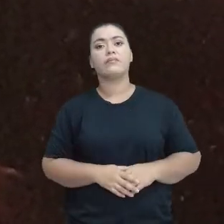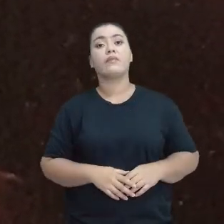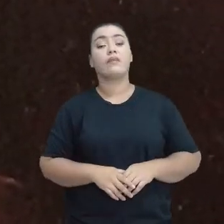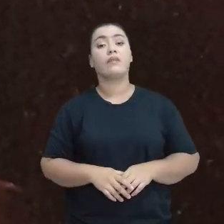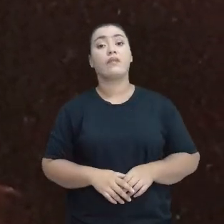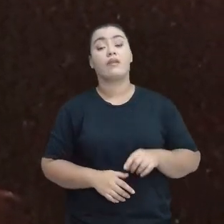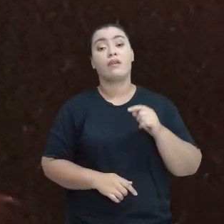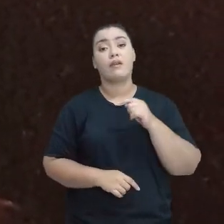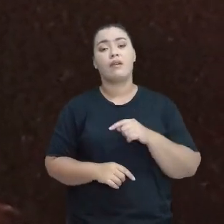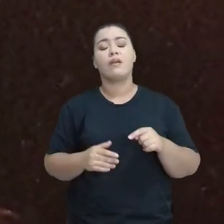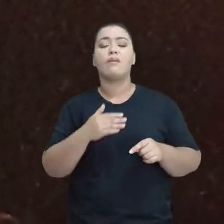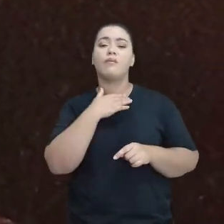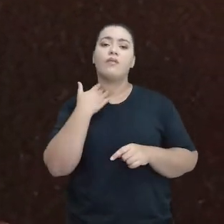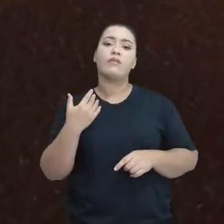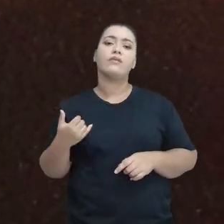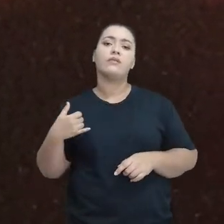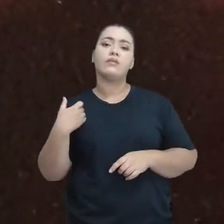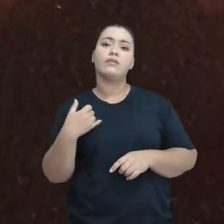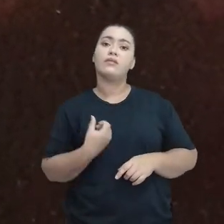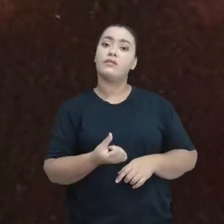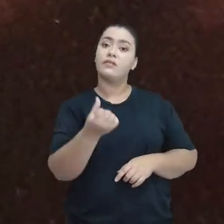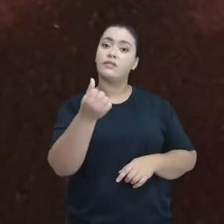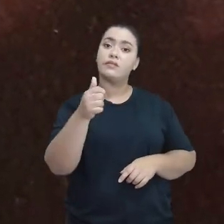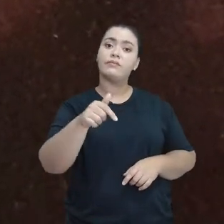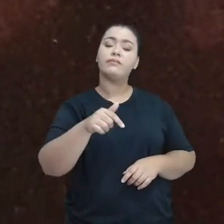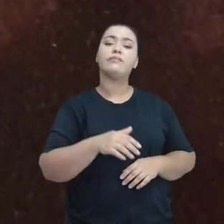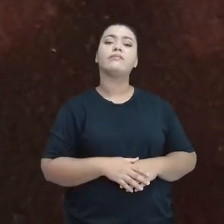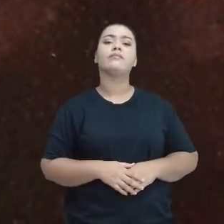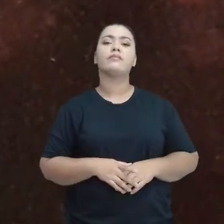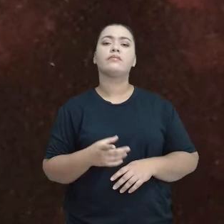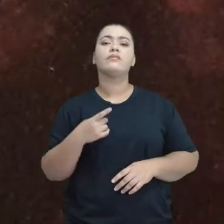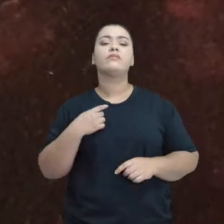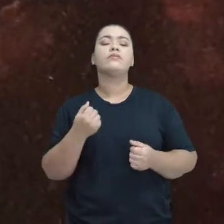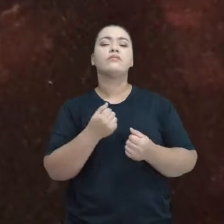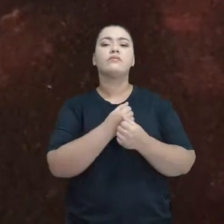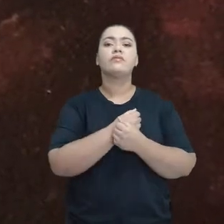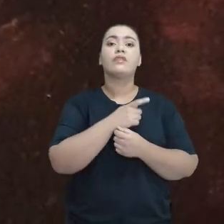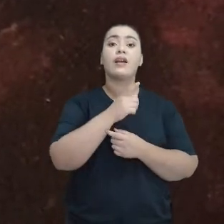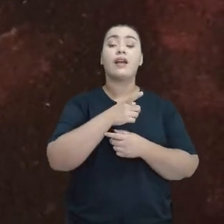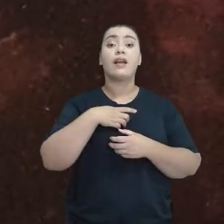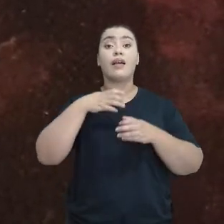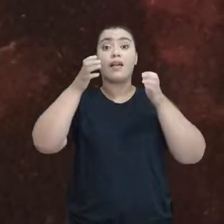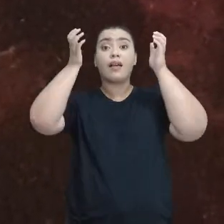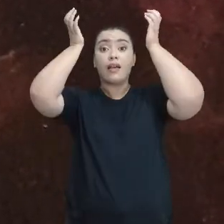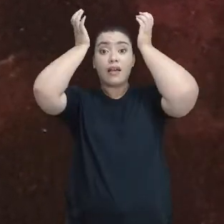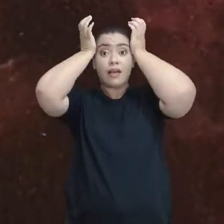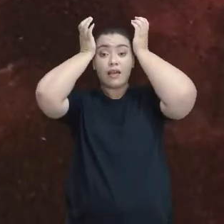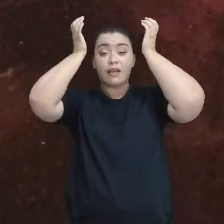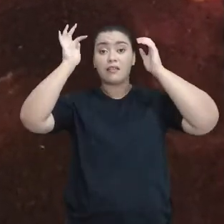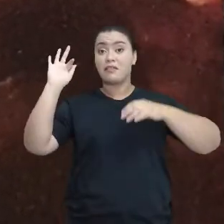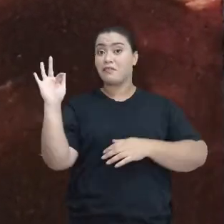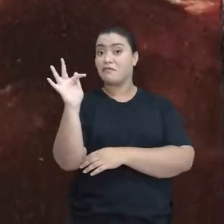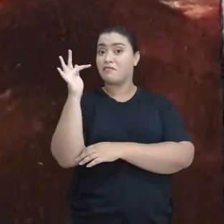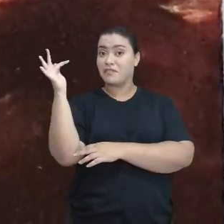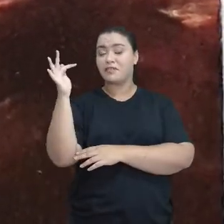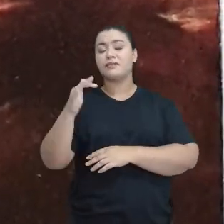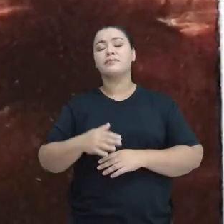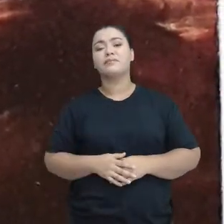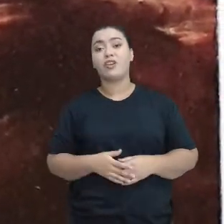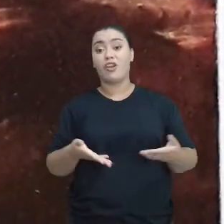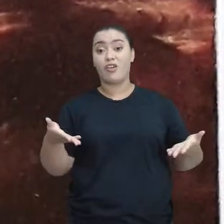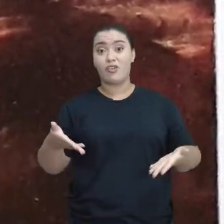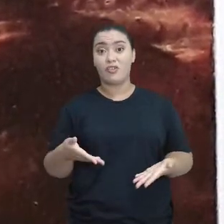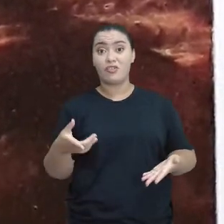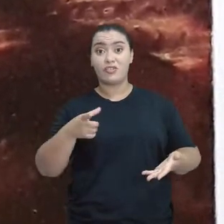da Vinci morreu quando tinha 67 anos nos braços do rei da França. Hoje, sua famosa